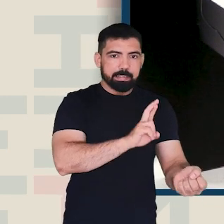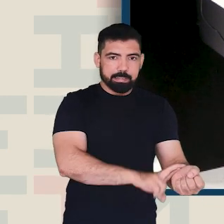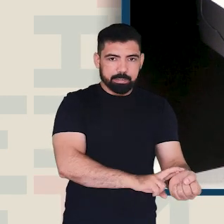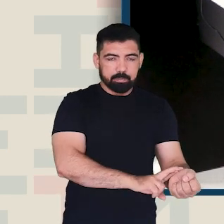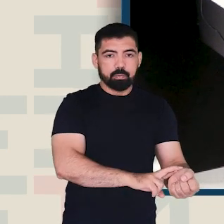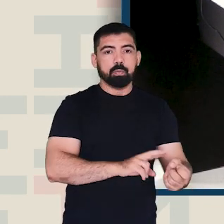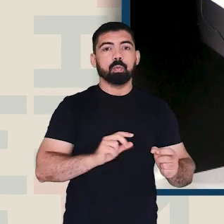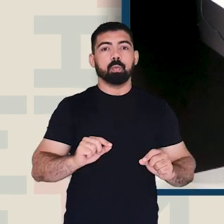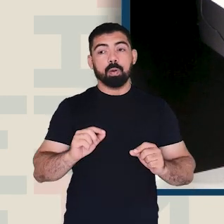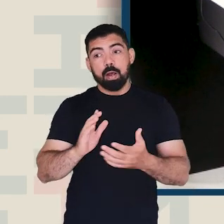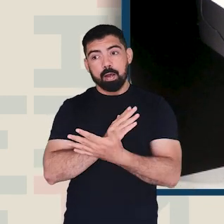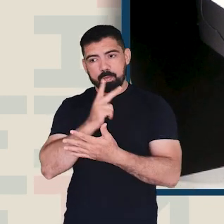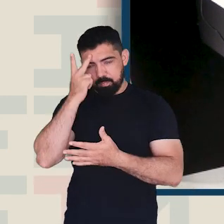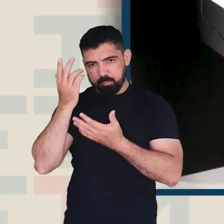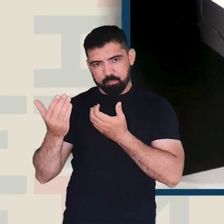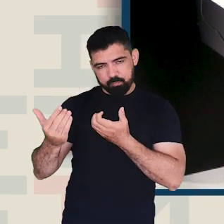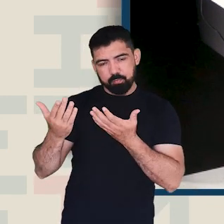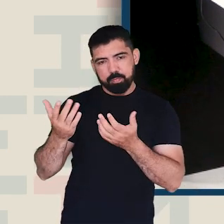para um músico mais novo, né?